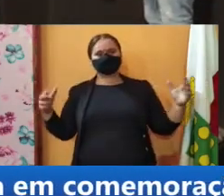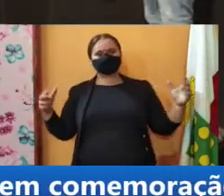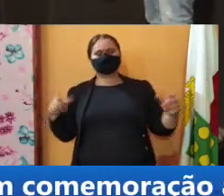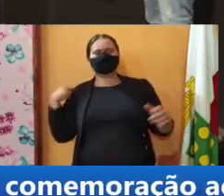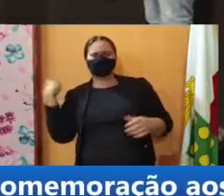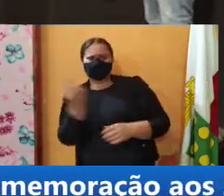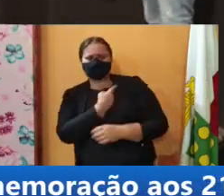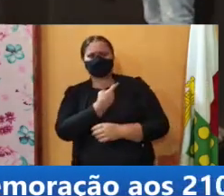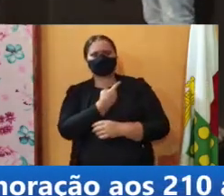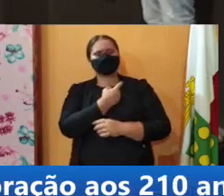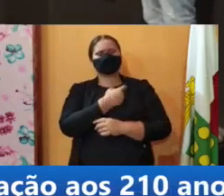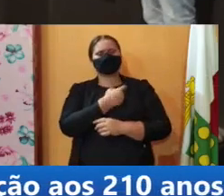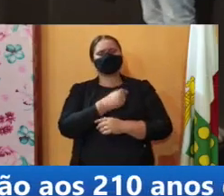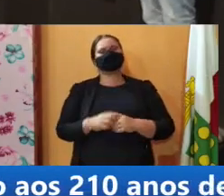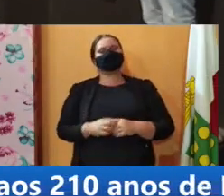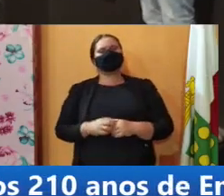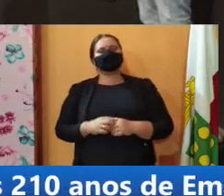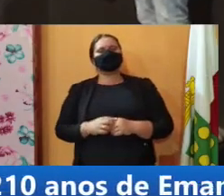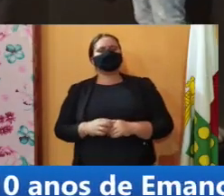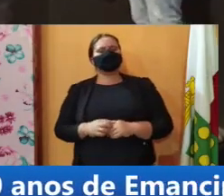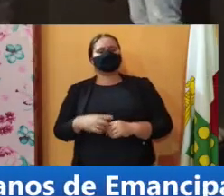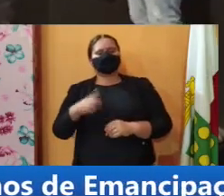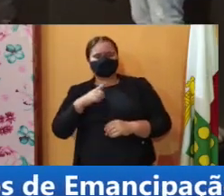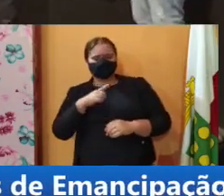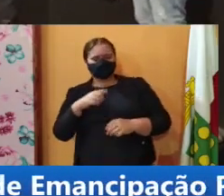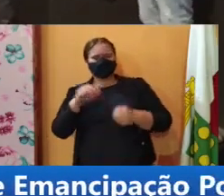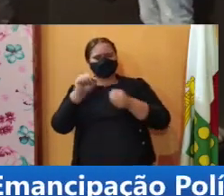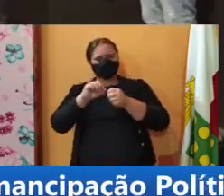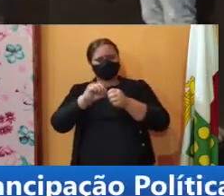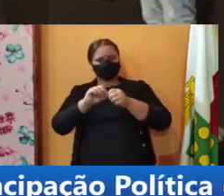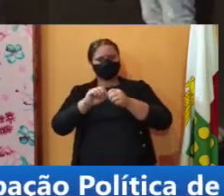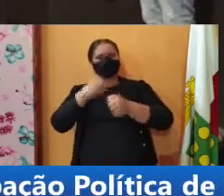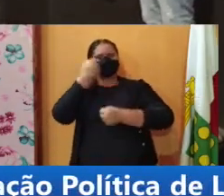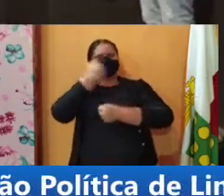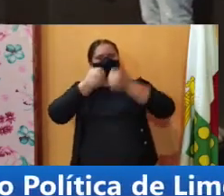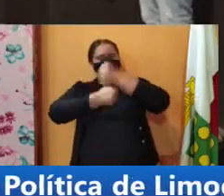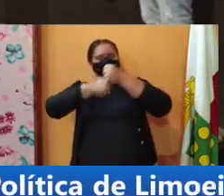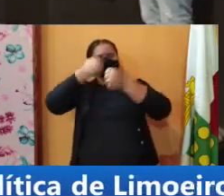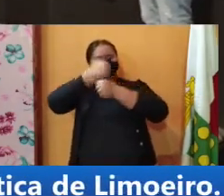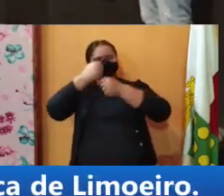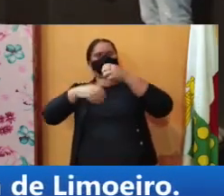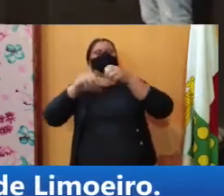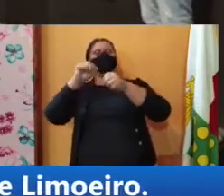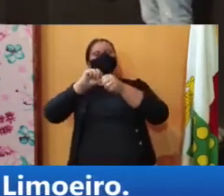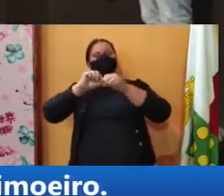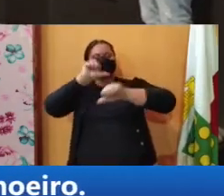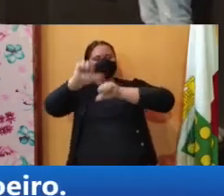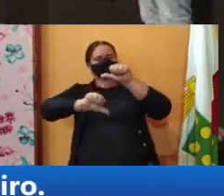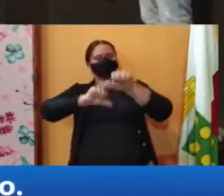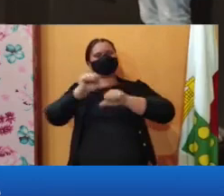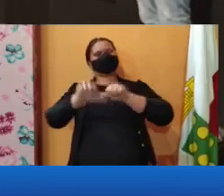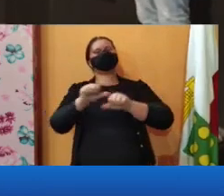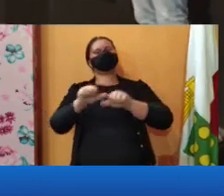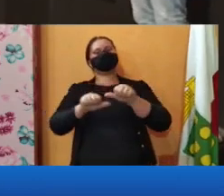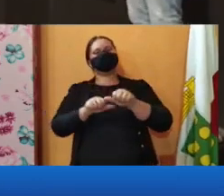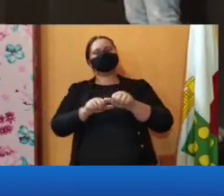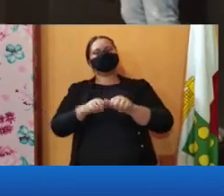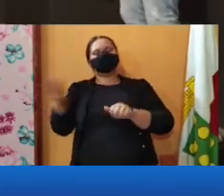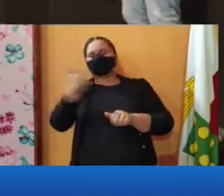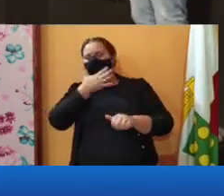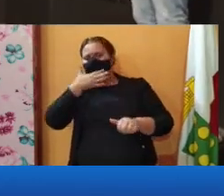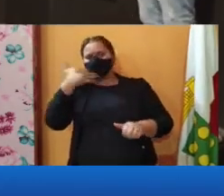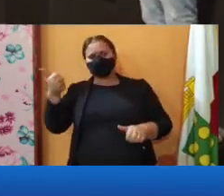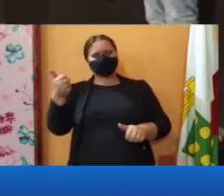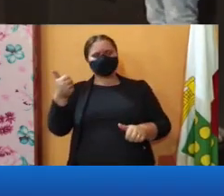nosso. Não posso doar nada que é de limoeiro. E aí o muro vai ser restaurado e vai ser aquilo ali, vai ser um espaço fora de série.